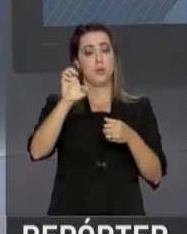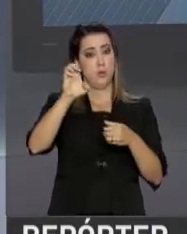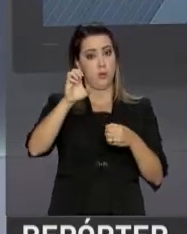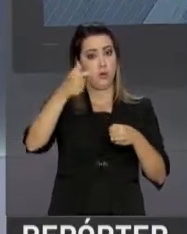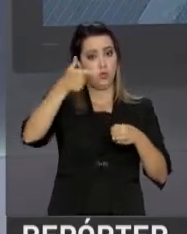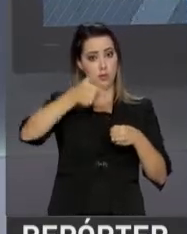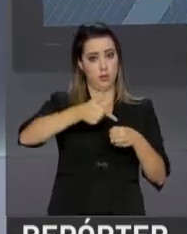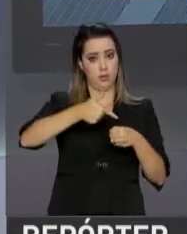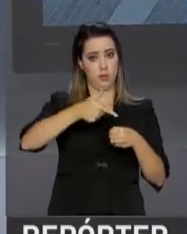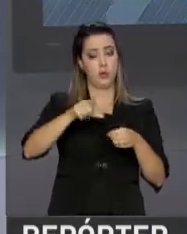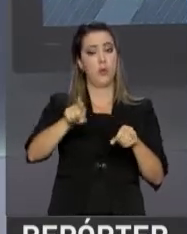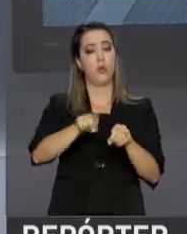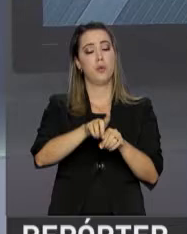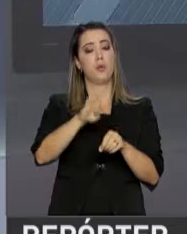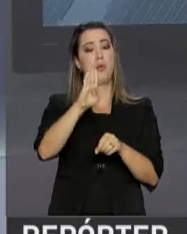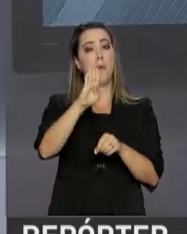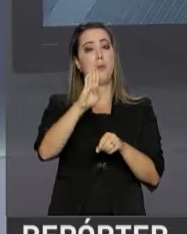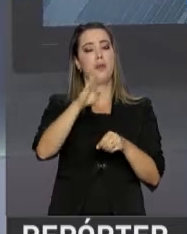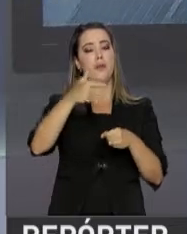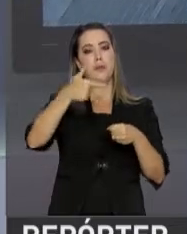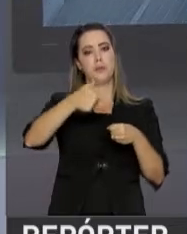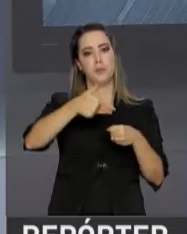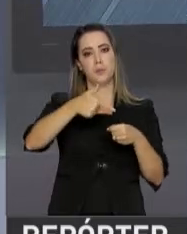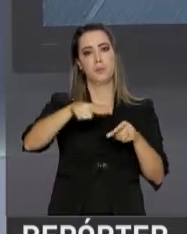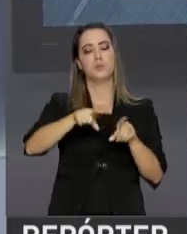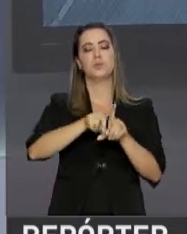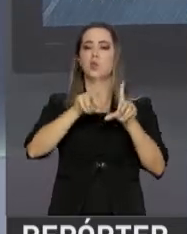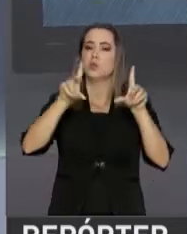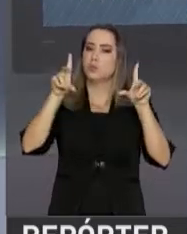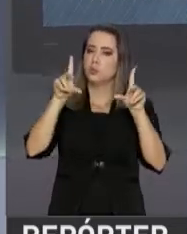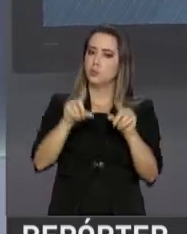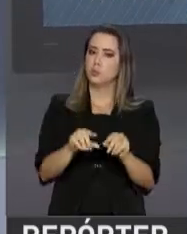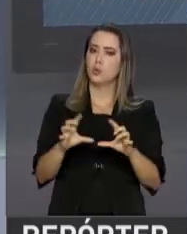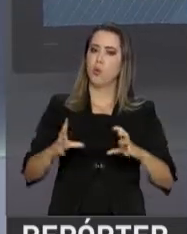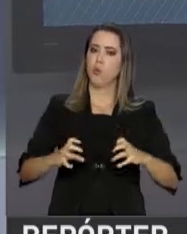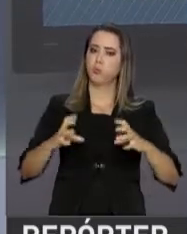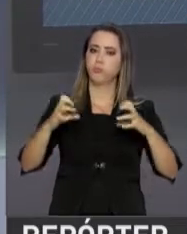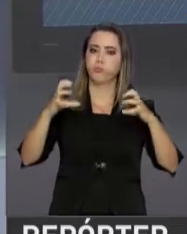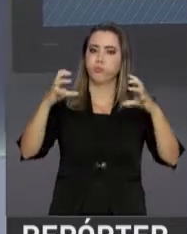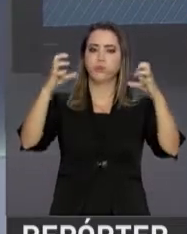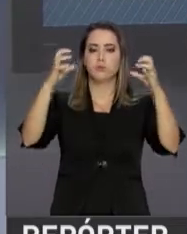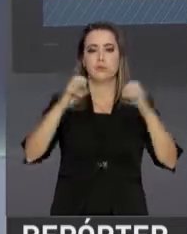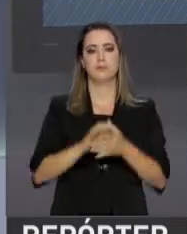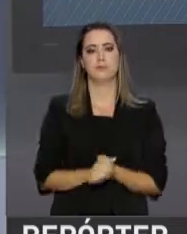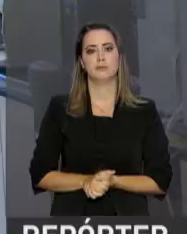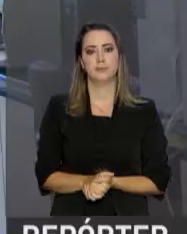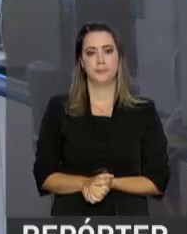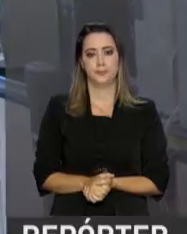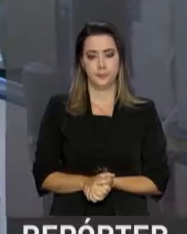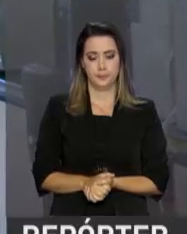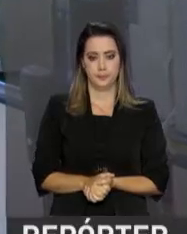país o programa fixa metas anuais de redução de gases que causam o efeito estufa